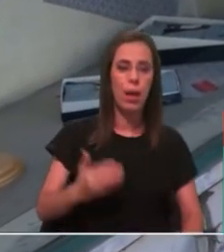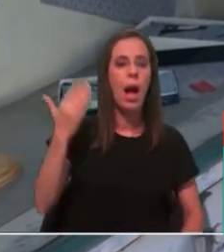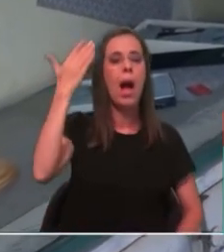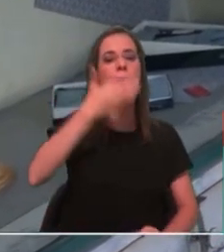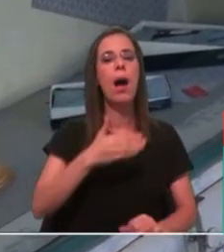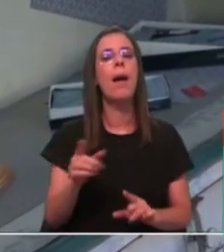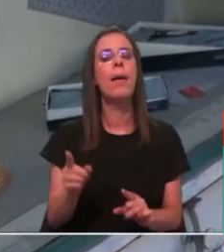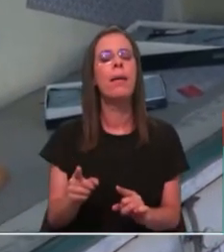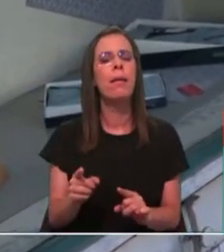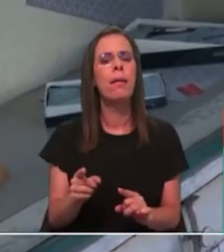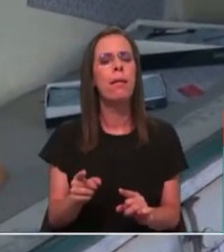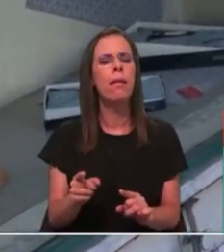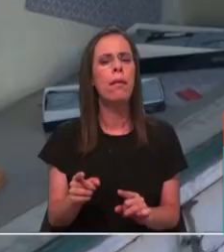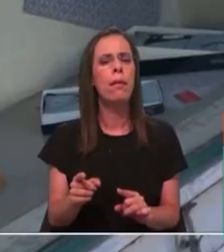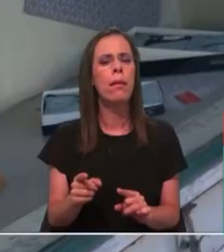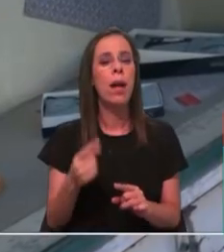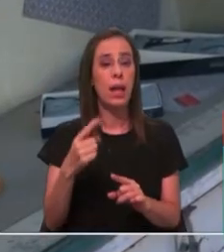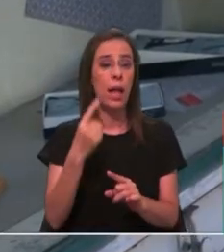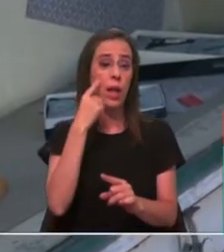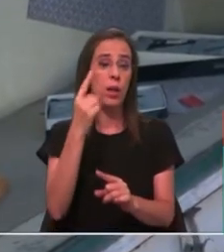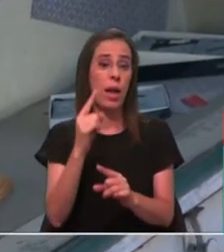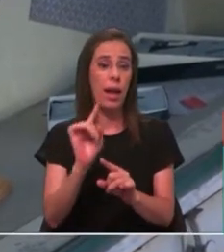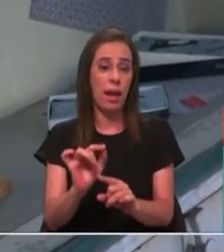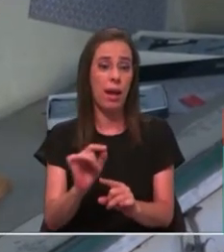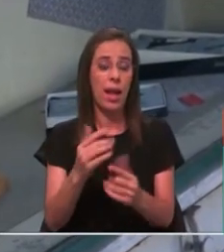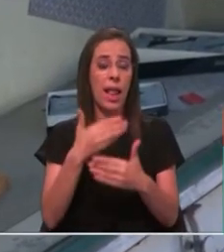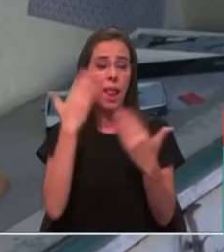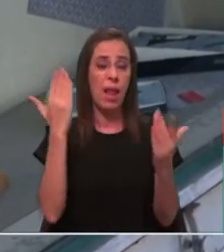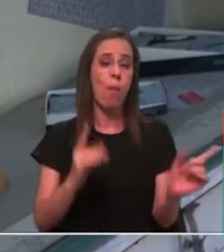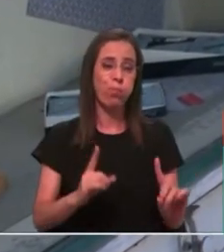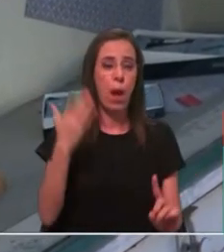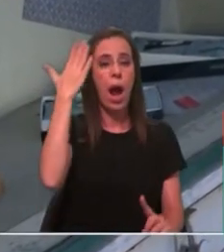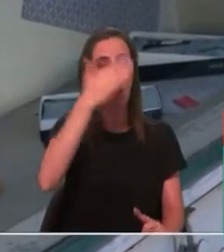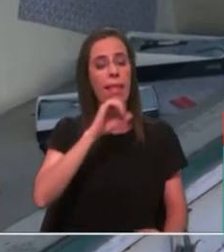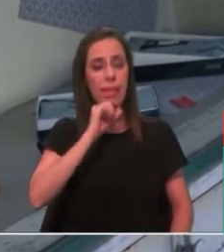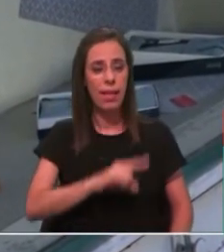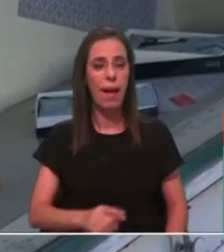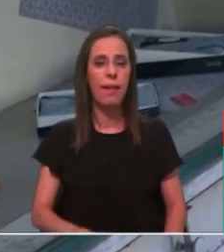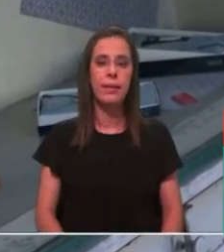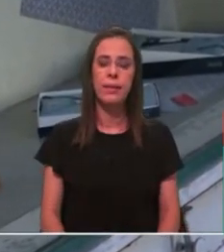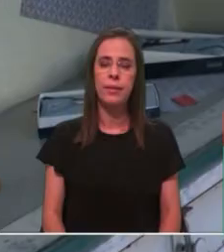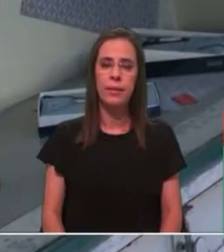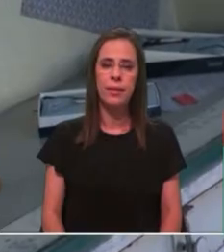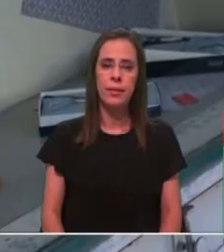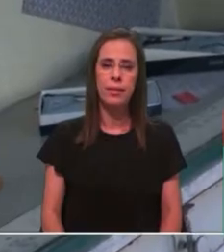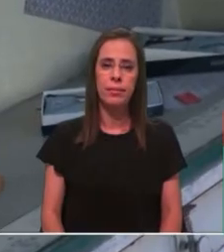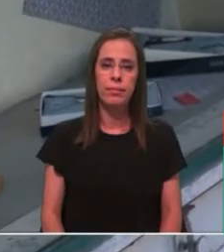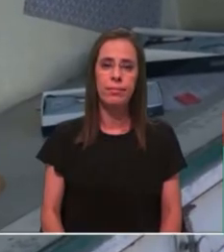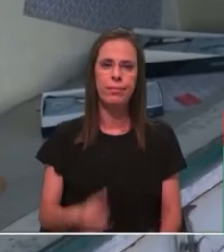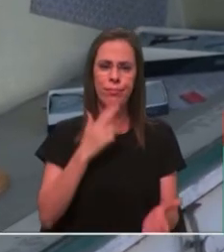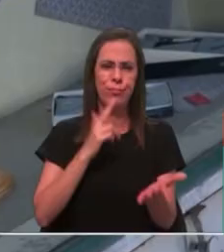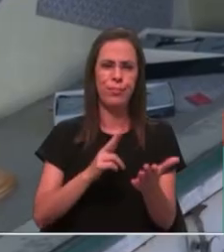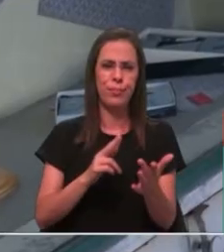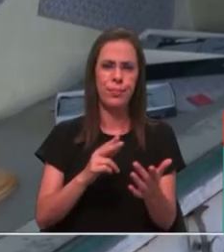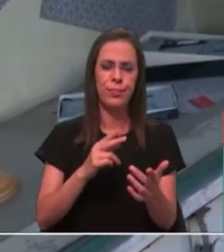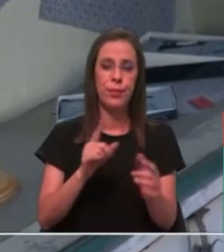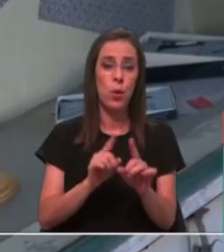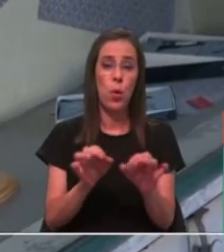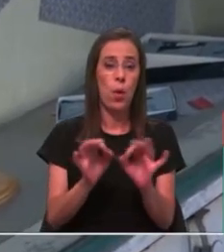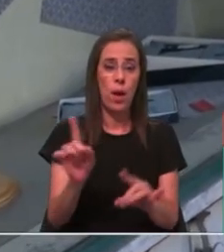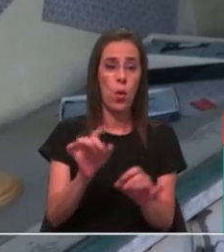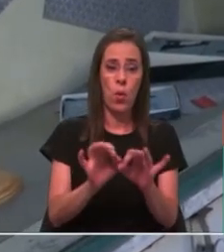noite tem essa particularidade, que de dia não se pode usar, portanto, é mito, não é verdade, não é